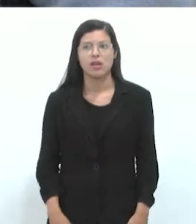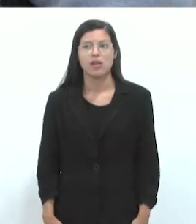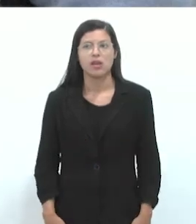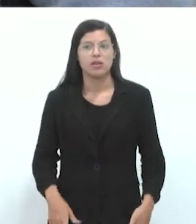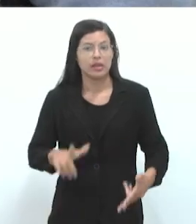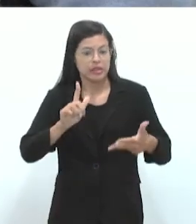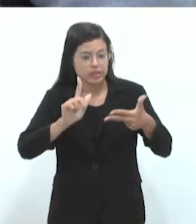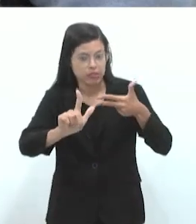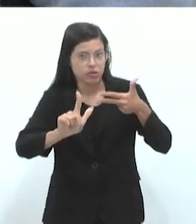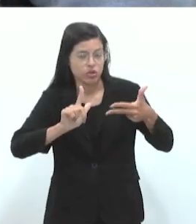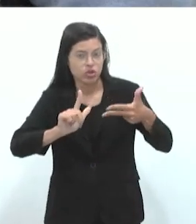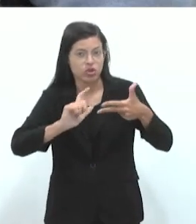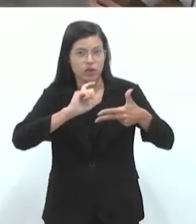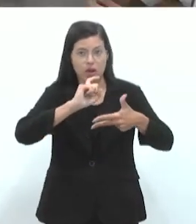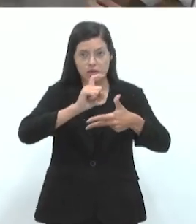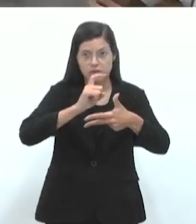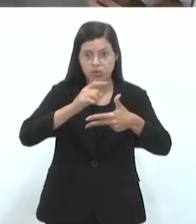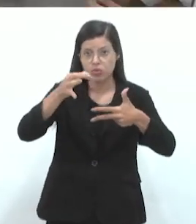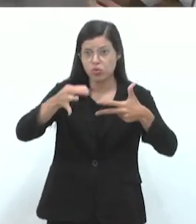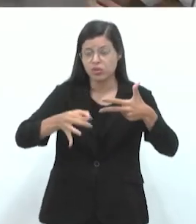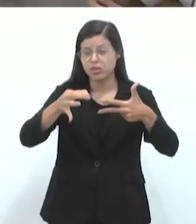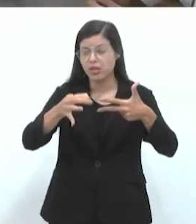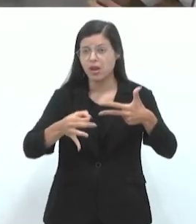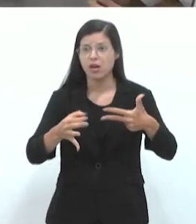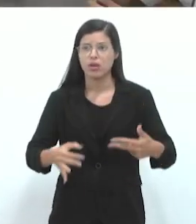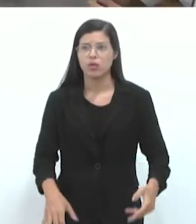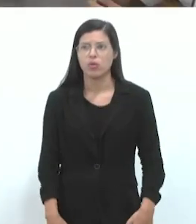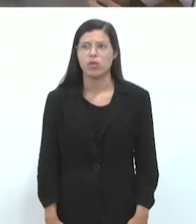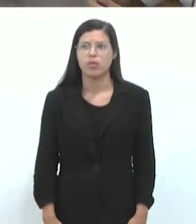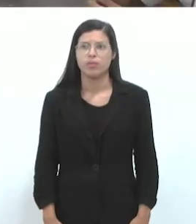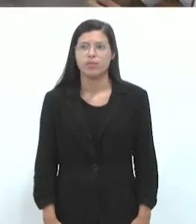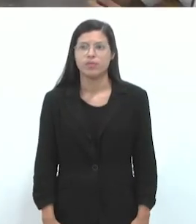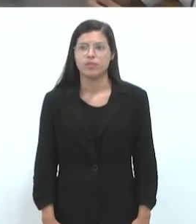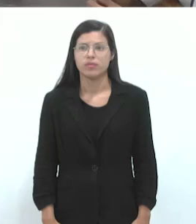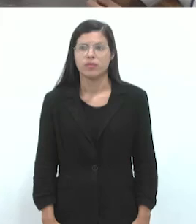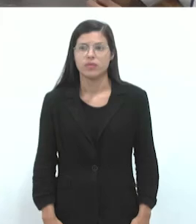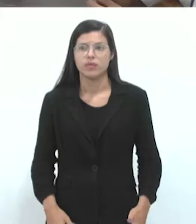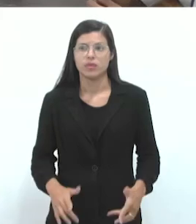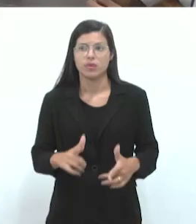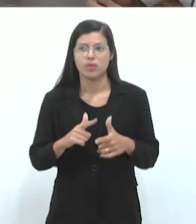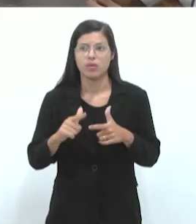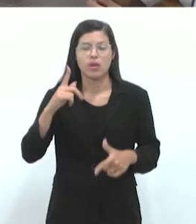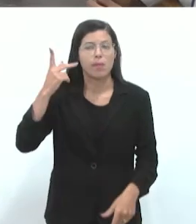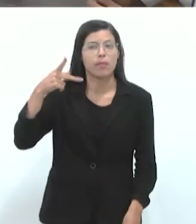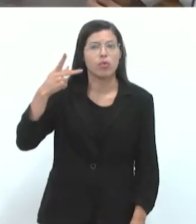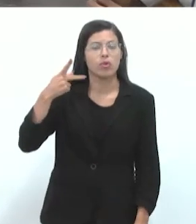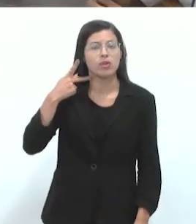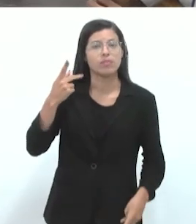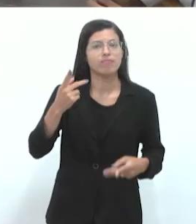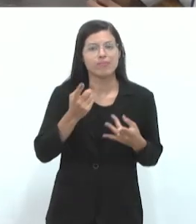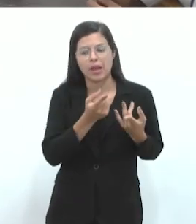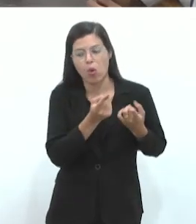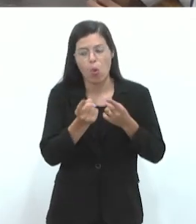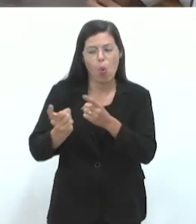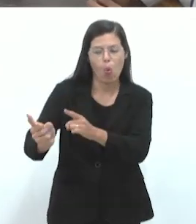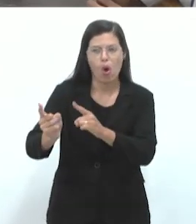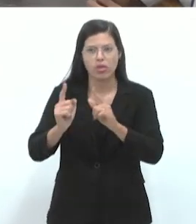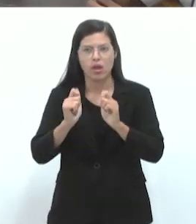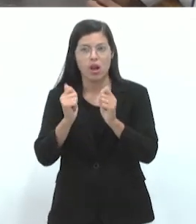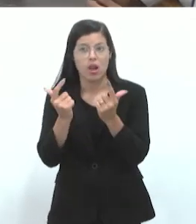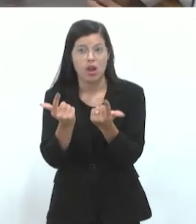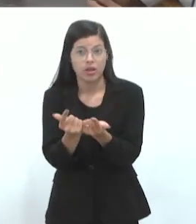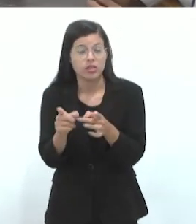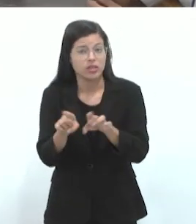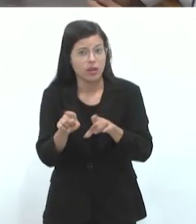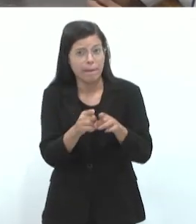legislativo, executivo e judiciário. Deputado Luiz Paulo, a arrogância da procuradoria afronta não só o parlamento, mas afronta o poder